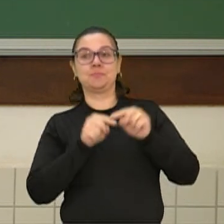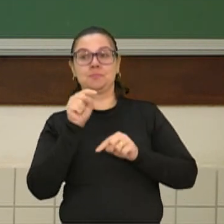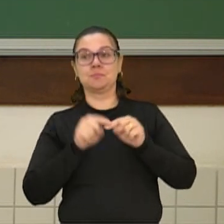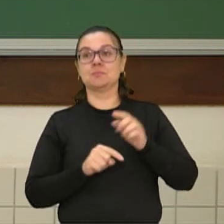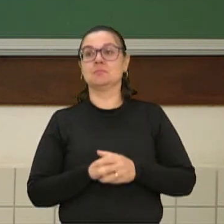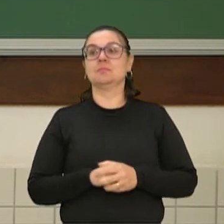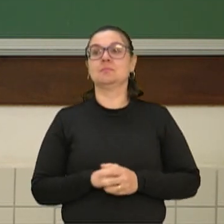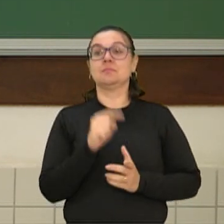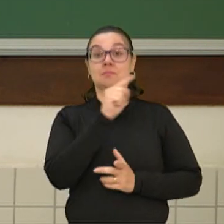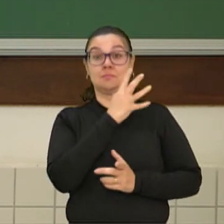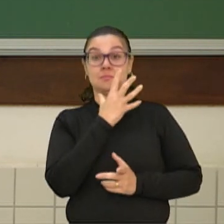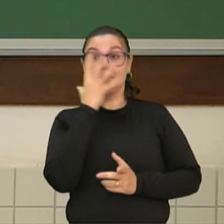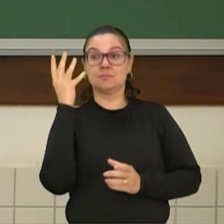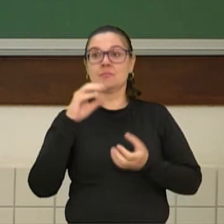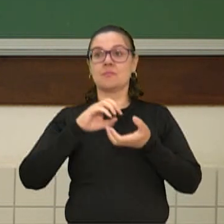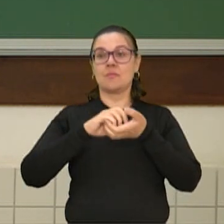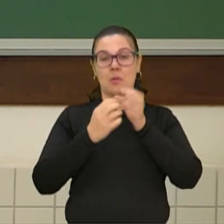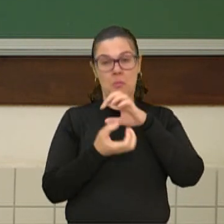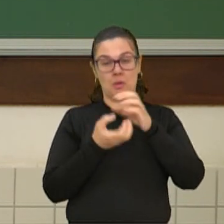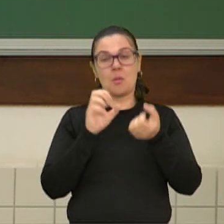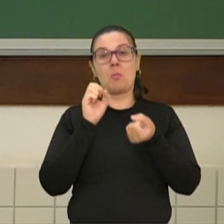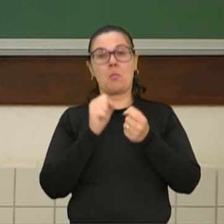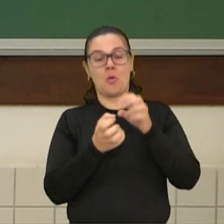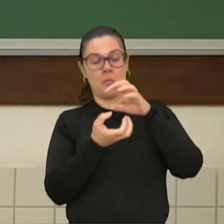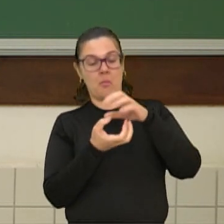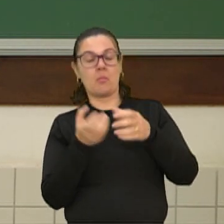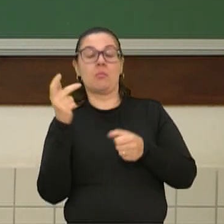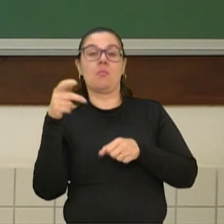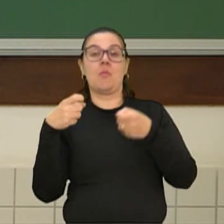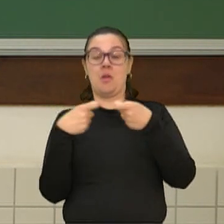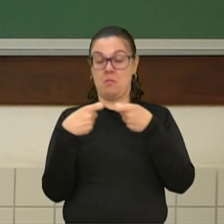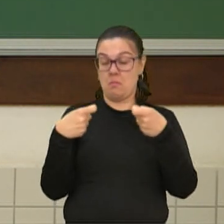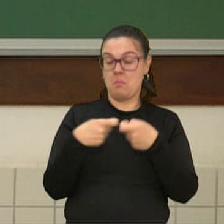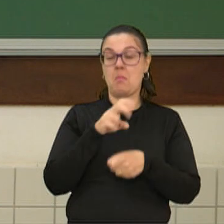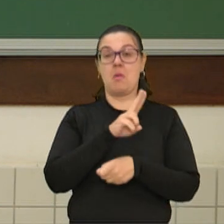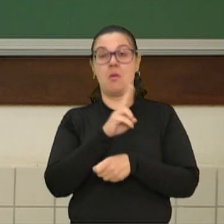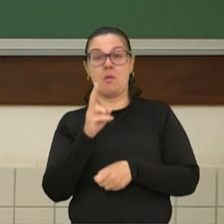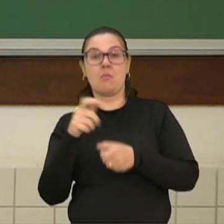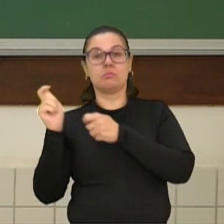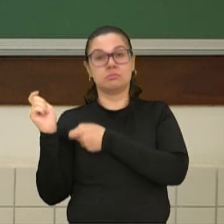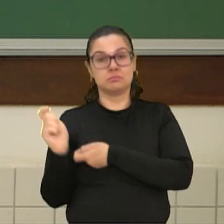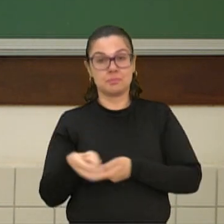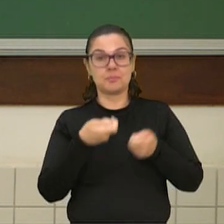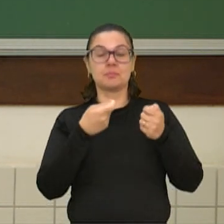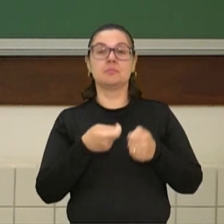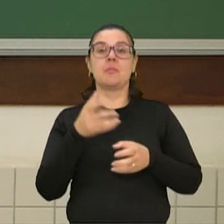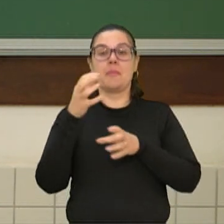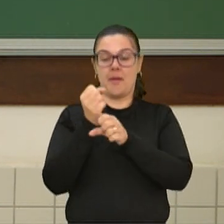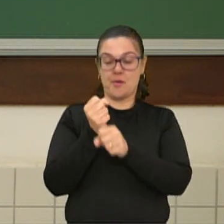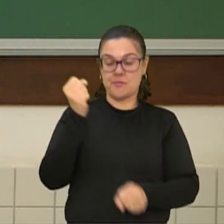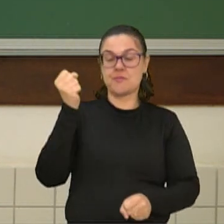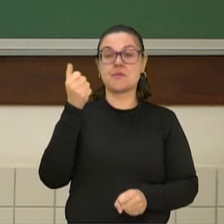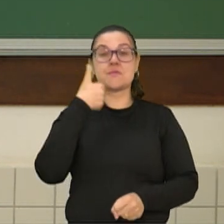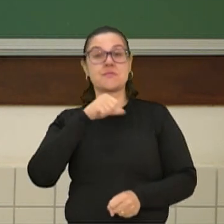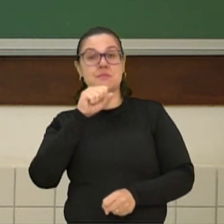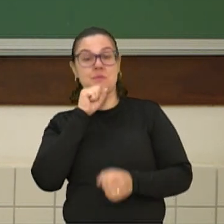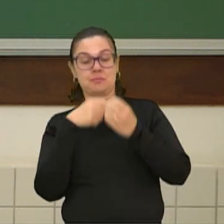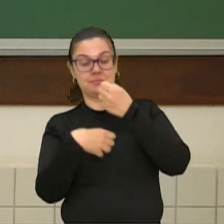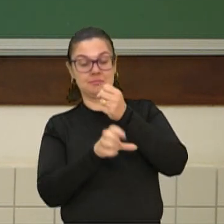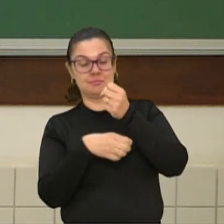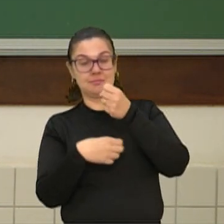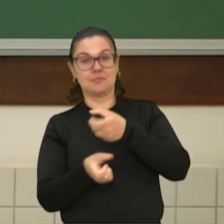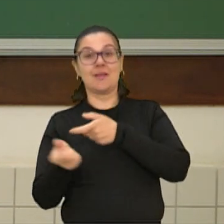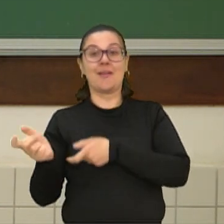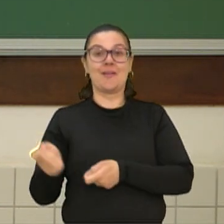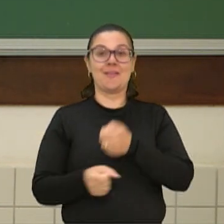Então, lembre lá, uma bolinha, pode ser uma bola de meia, pode ser uma bola de tênis. Pega lá a vassoura da sua mãe, desenrosca